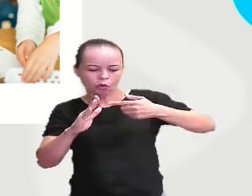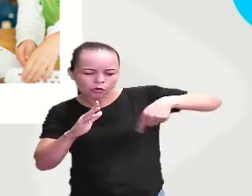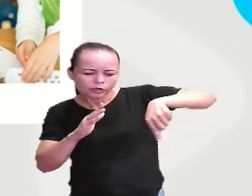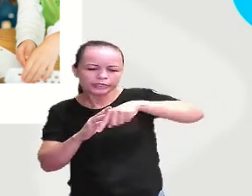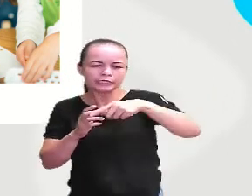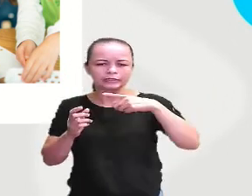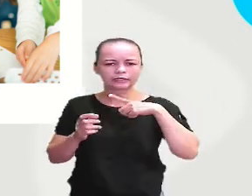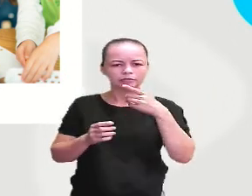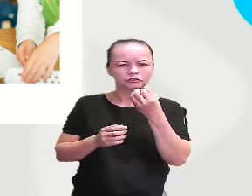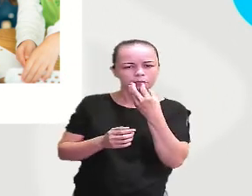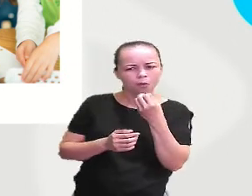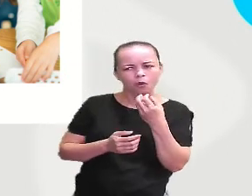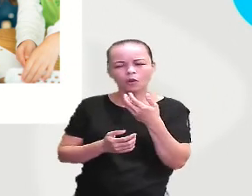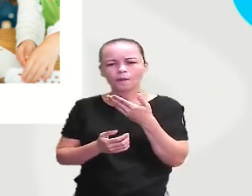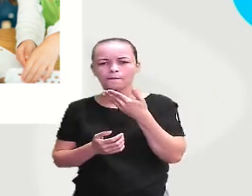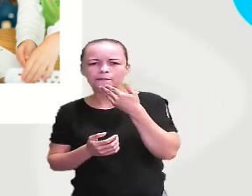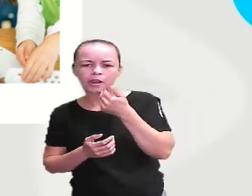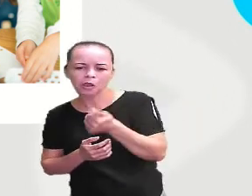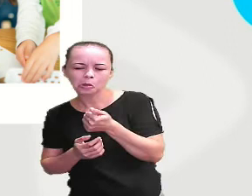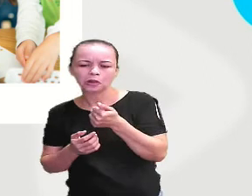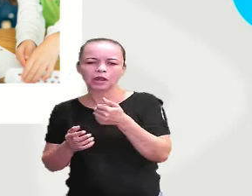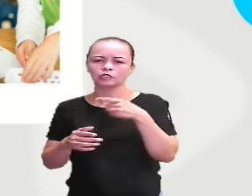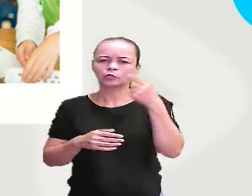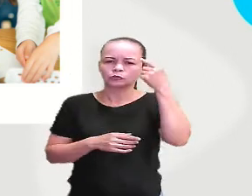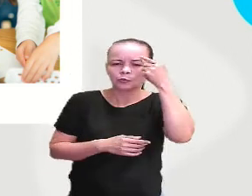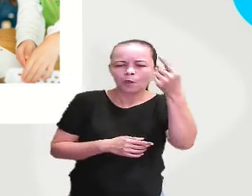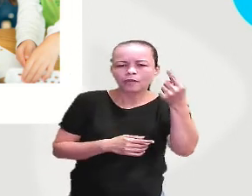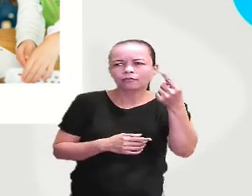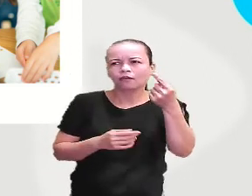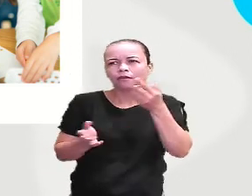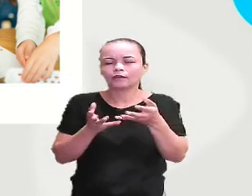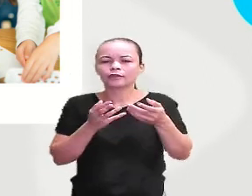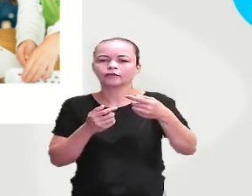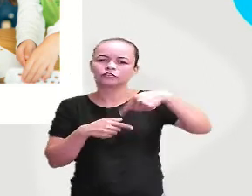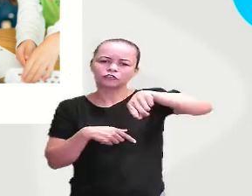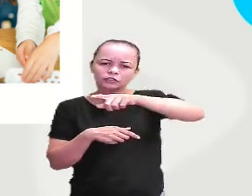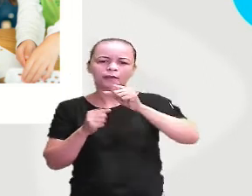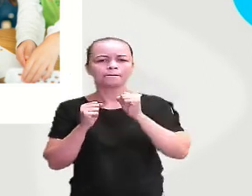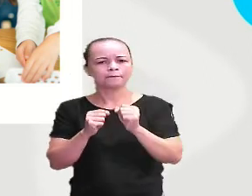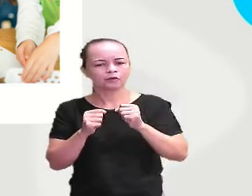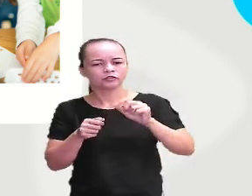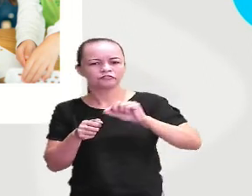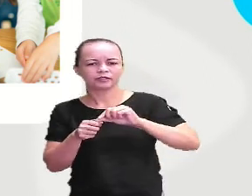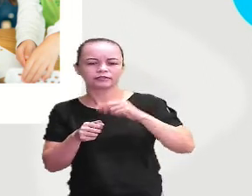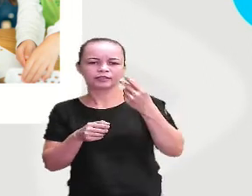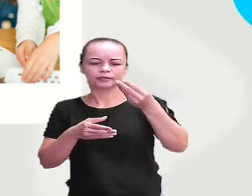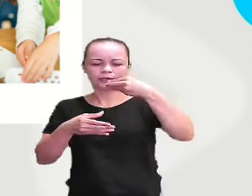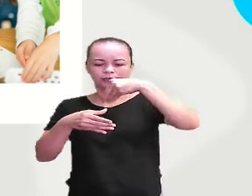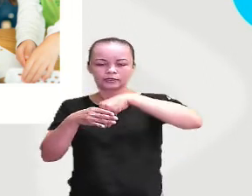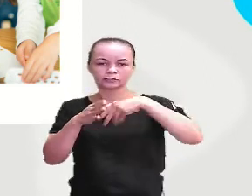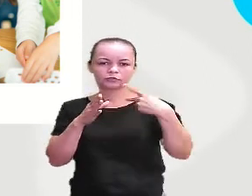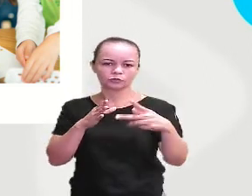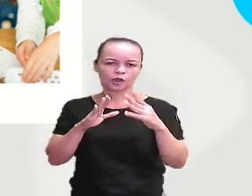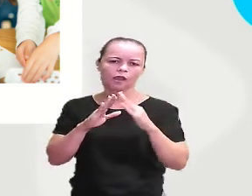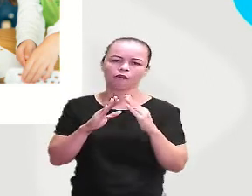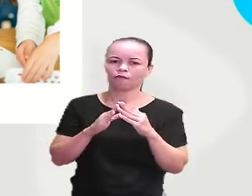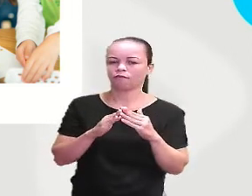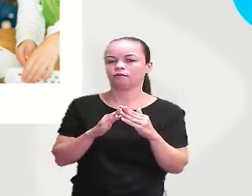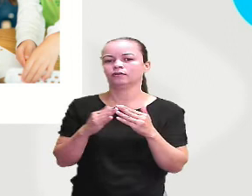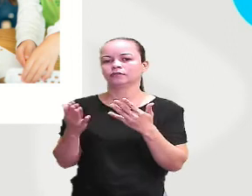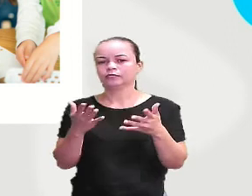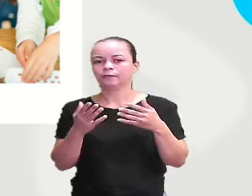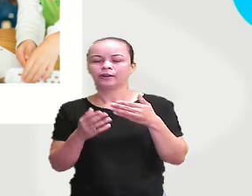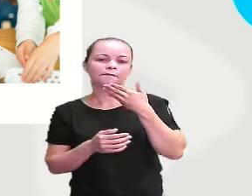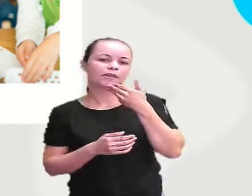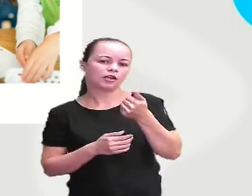que é que pode melhorar, quais são as suas ideias, quais são as atitudes que você pode ter dentro da sua casa, tá certo? Para poder melhorar